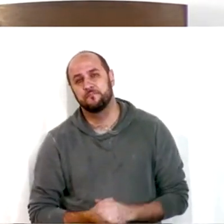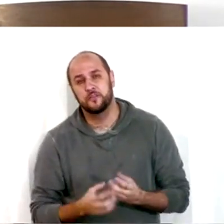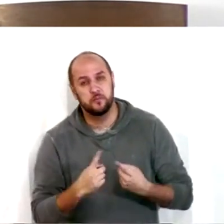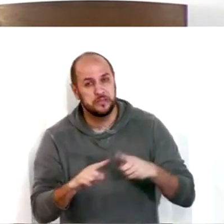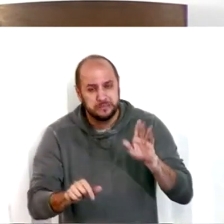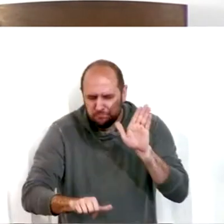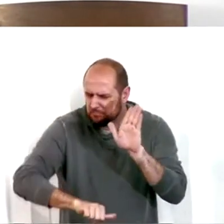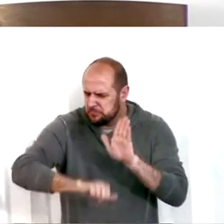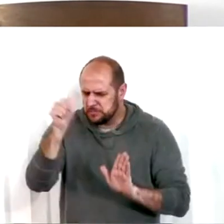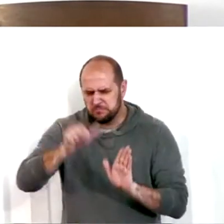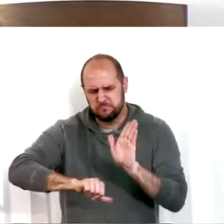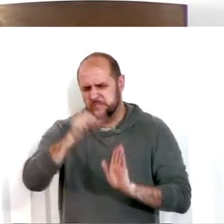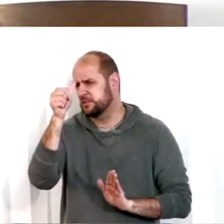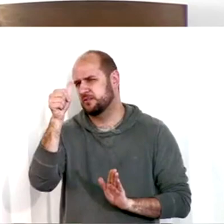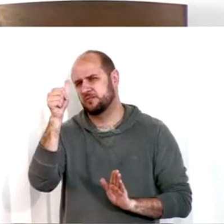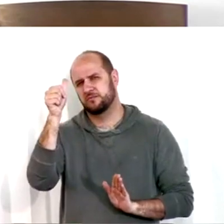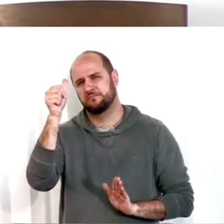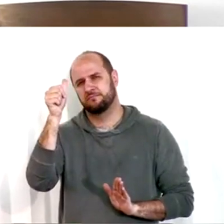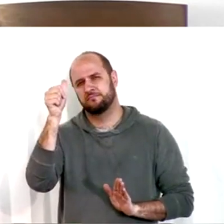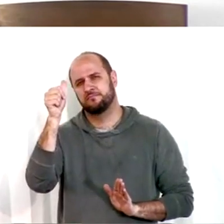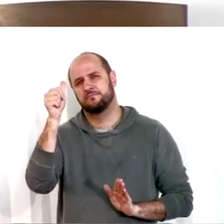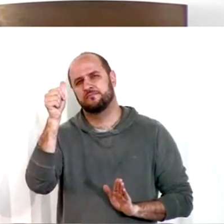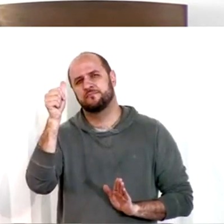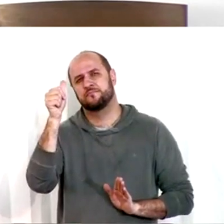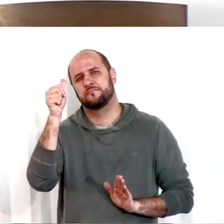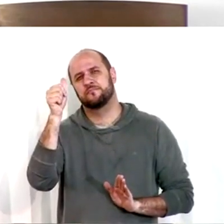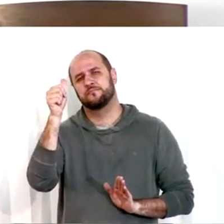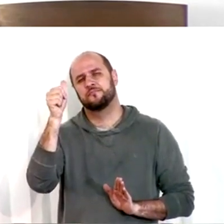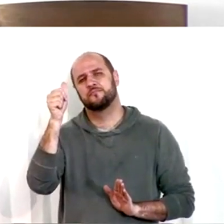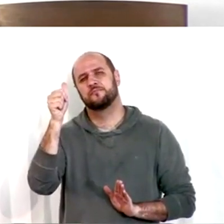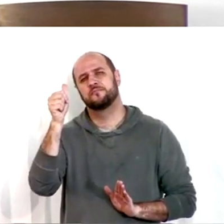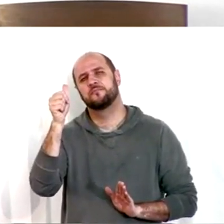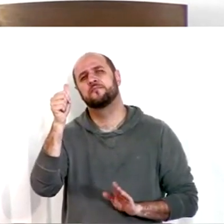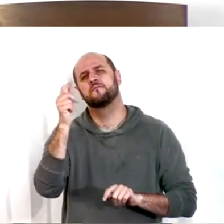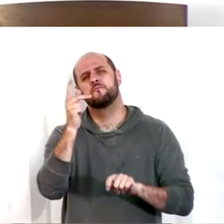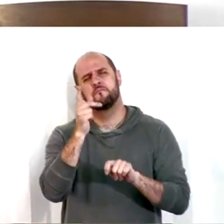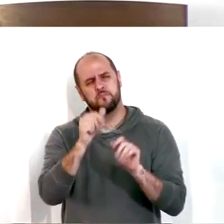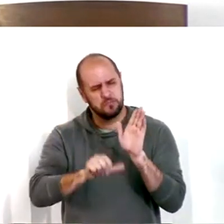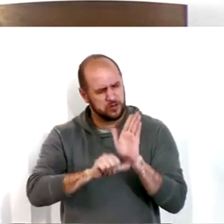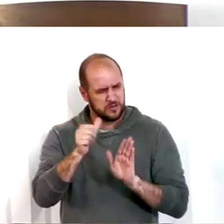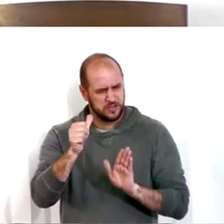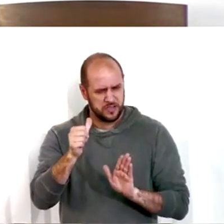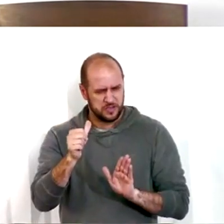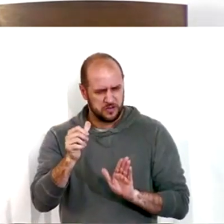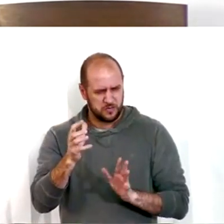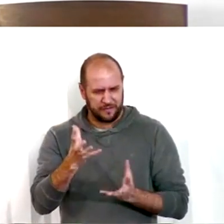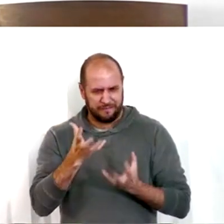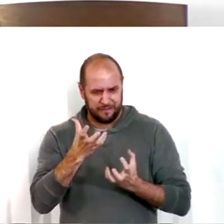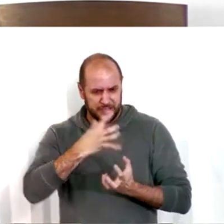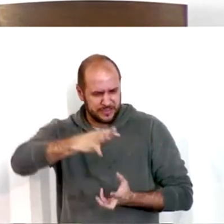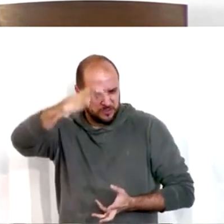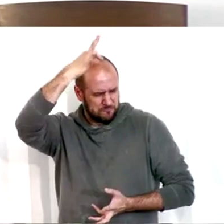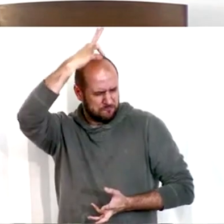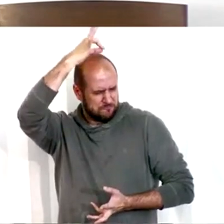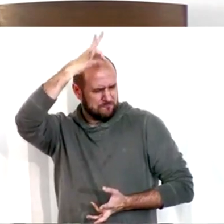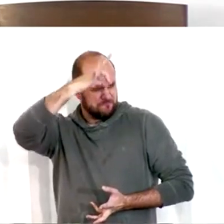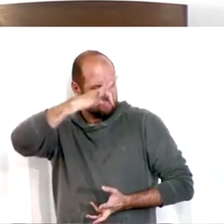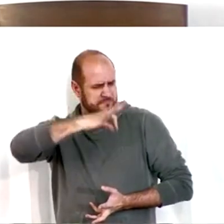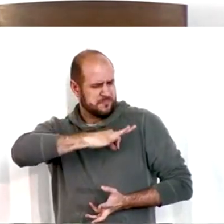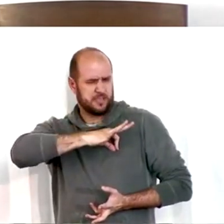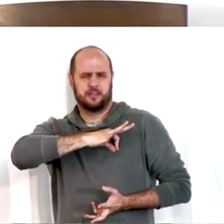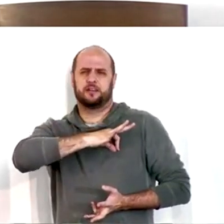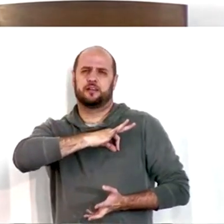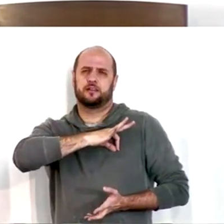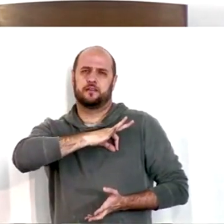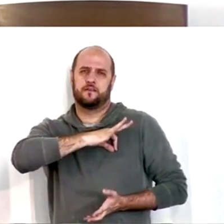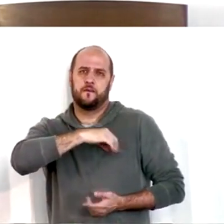de qualquer coisa, busque se encher de Deus e do Espírito Santo de Deus, porque